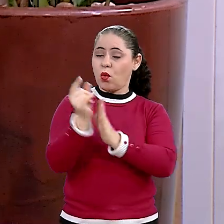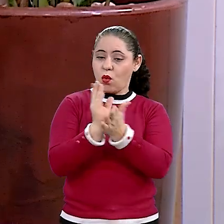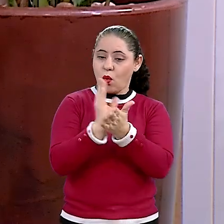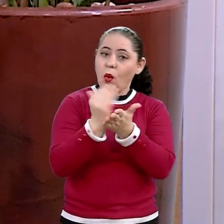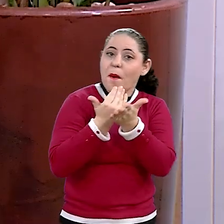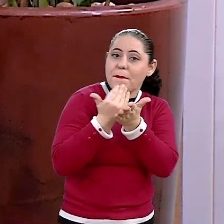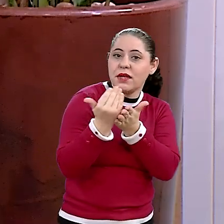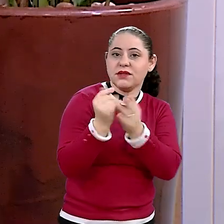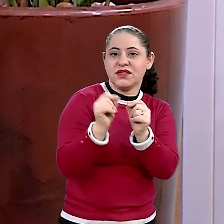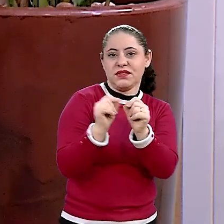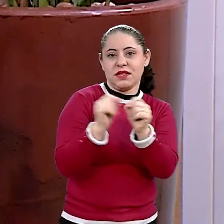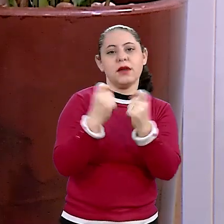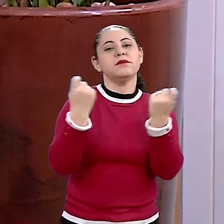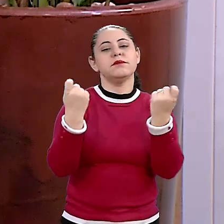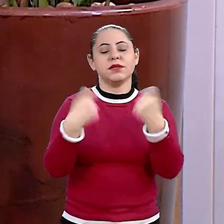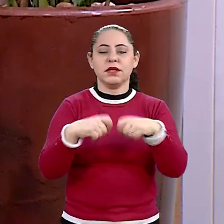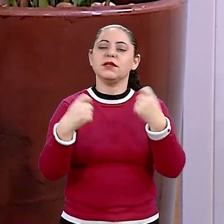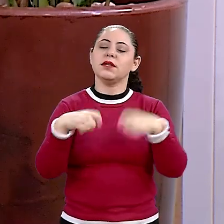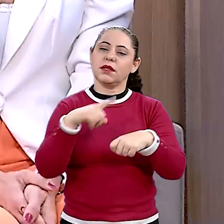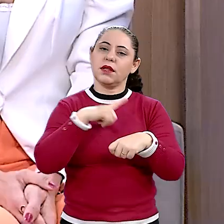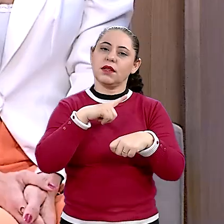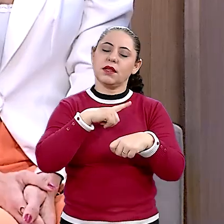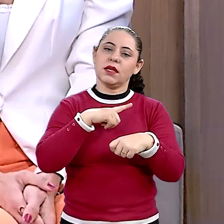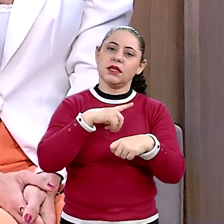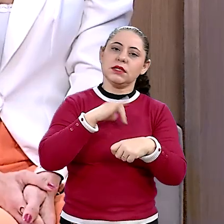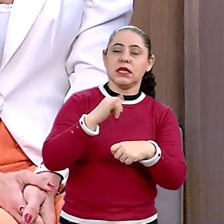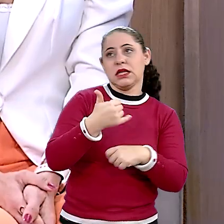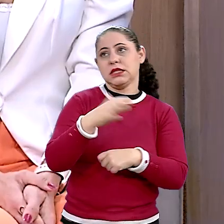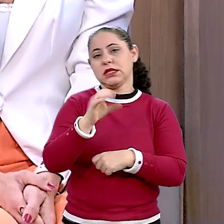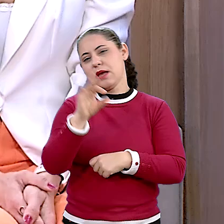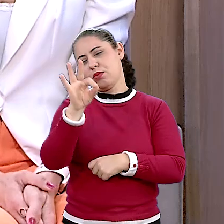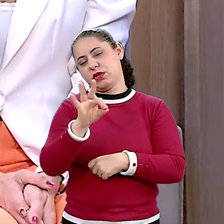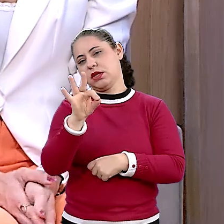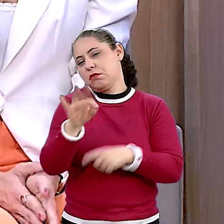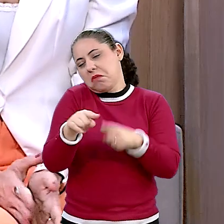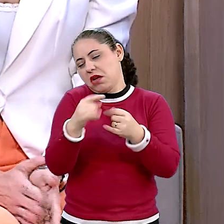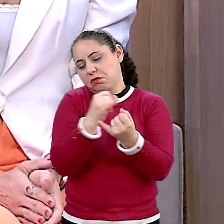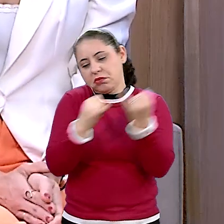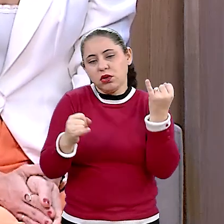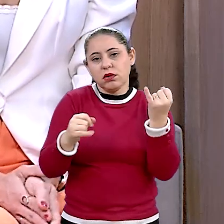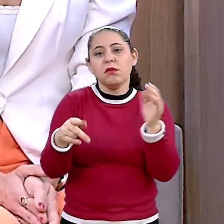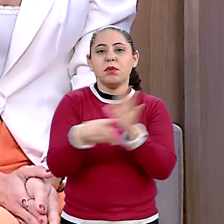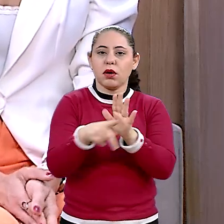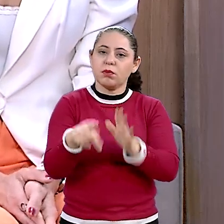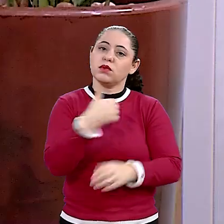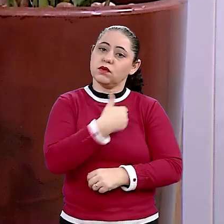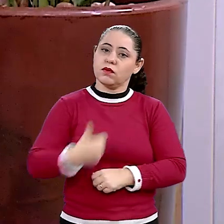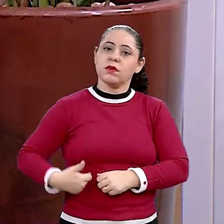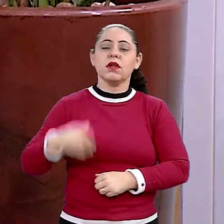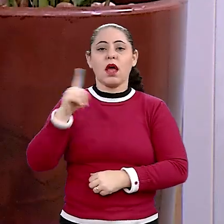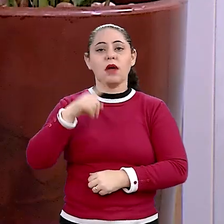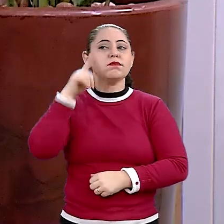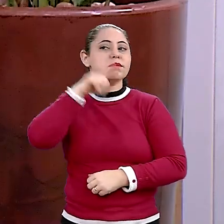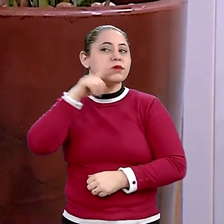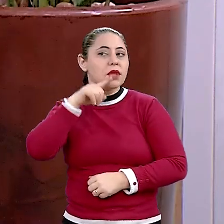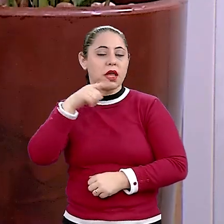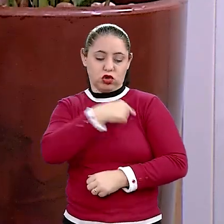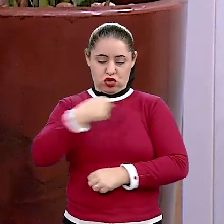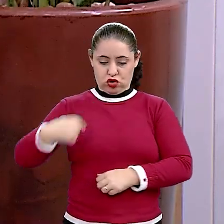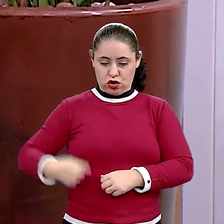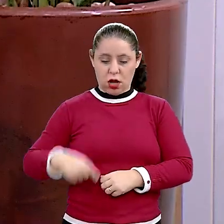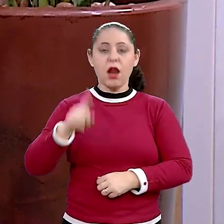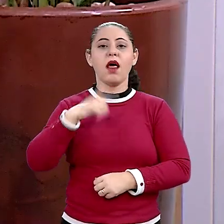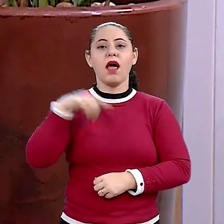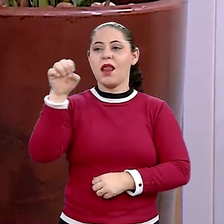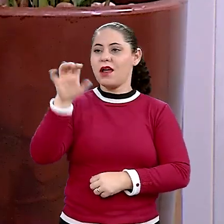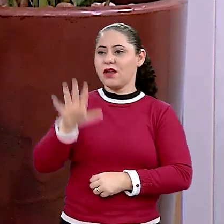inicial para a realização tem o DNA, se não 100%, mas uma parte dos governos. É assim nos Estados Unidos, é assim na China,